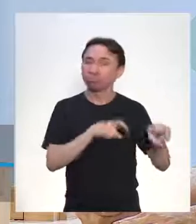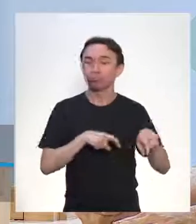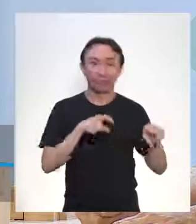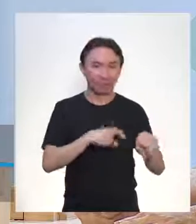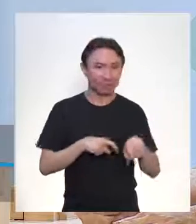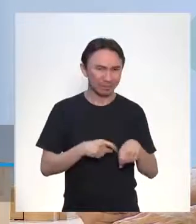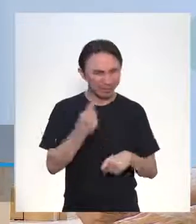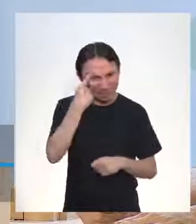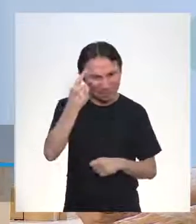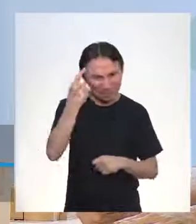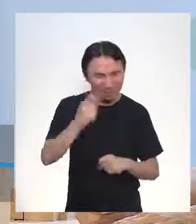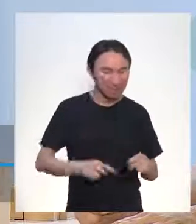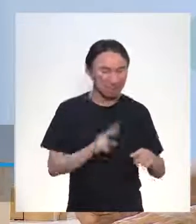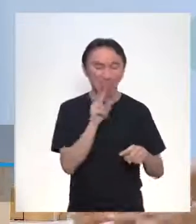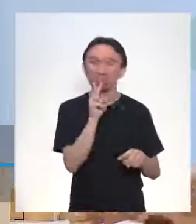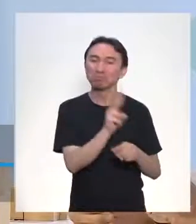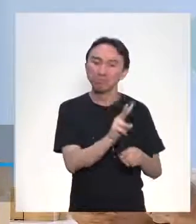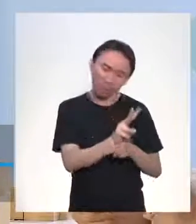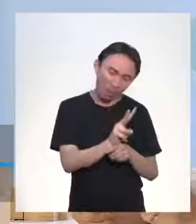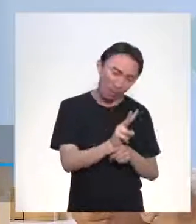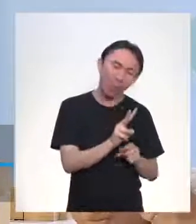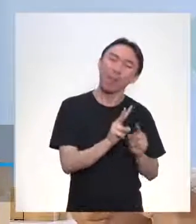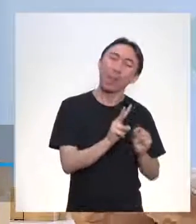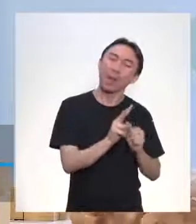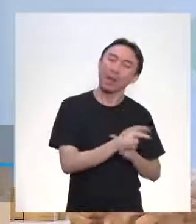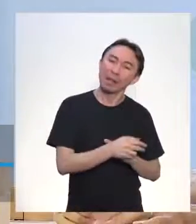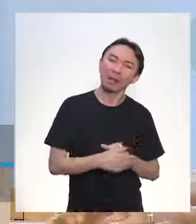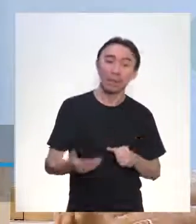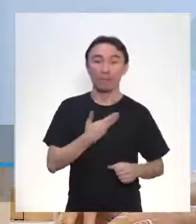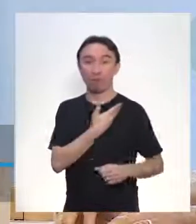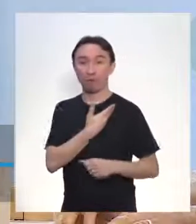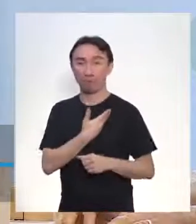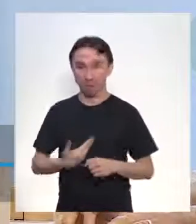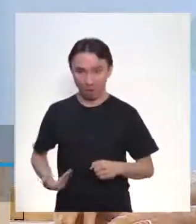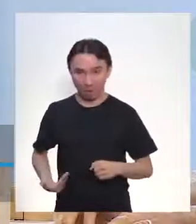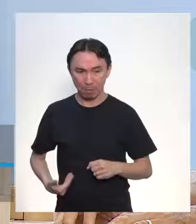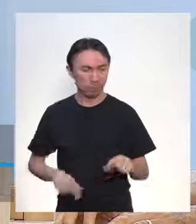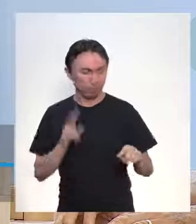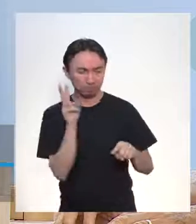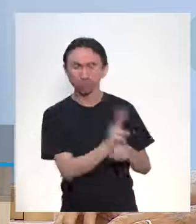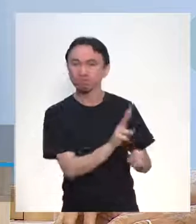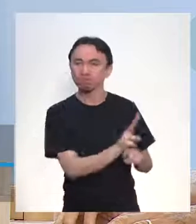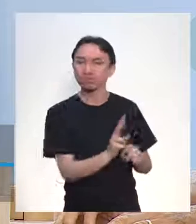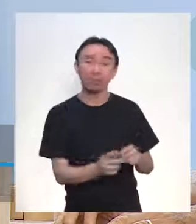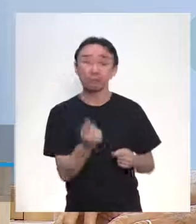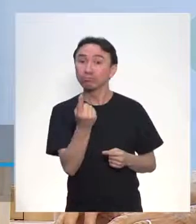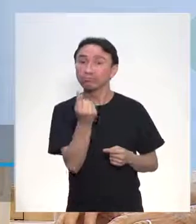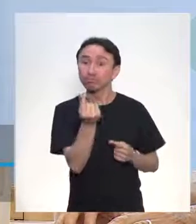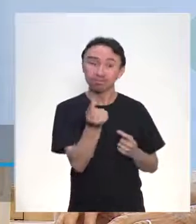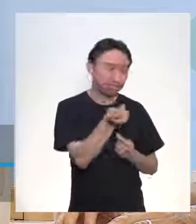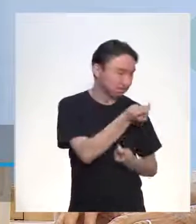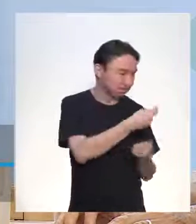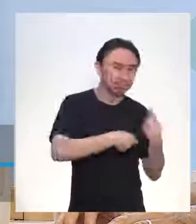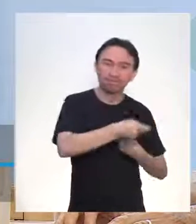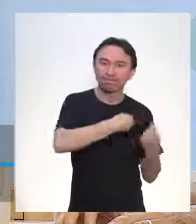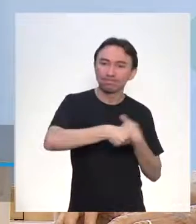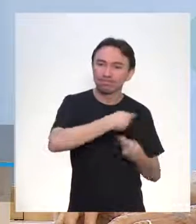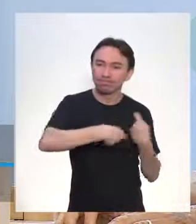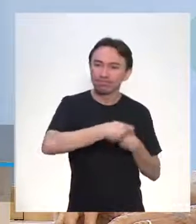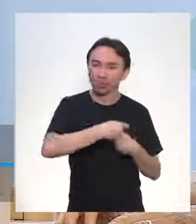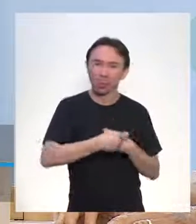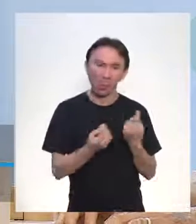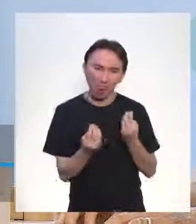É quando o Estado ele protege a sua economia. Como que ele protege a sua economia? Ele cria uma série